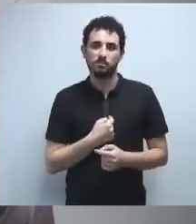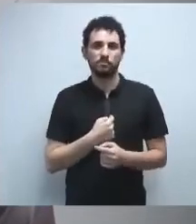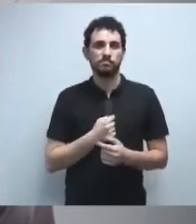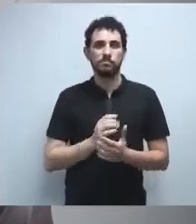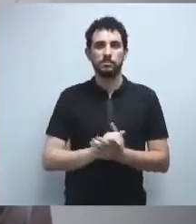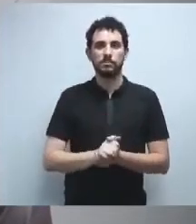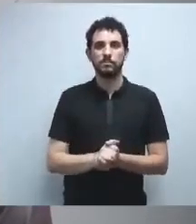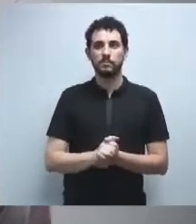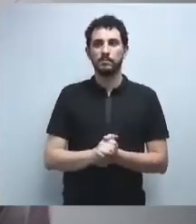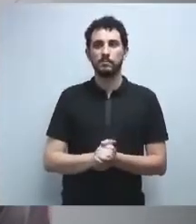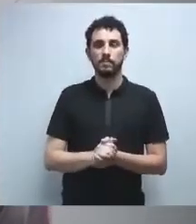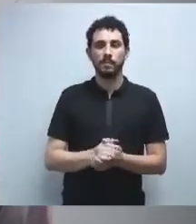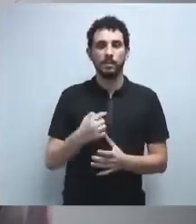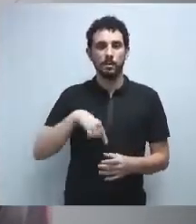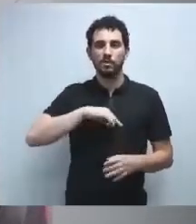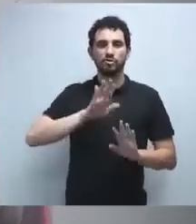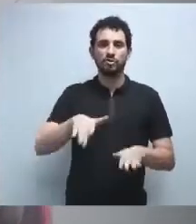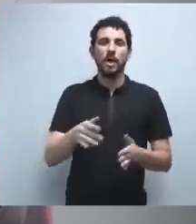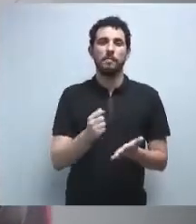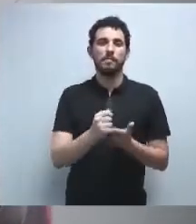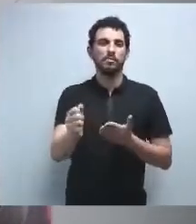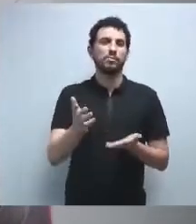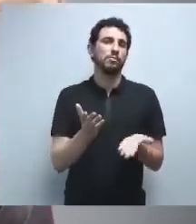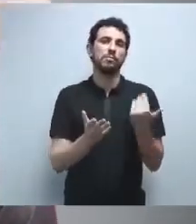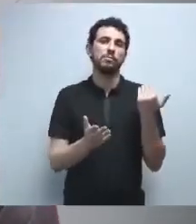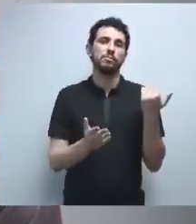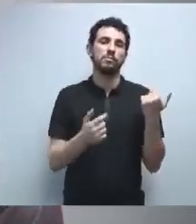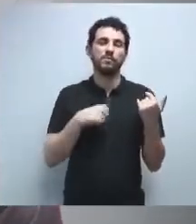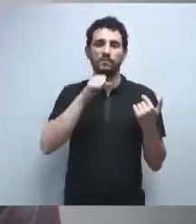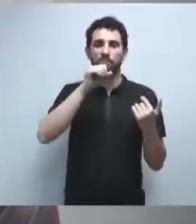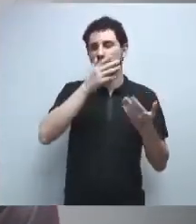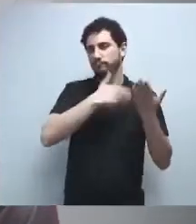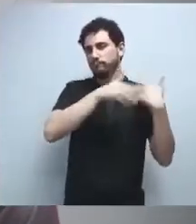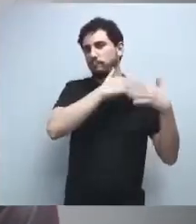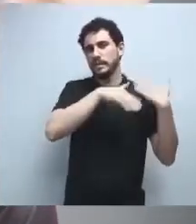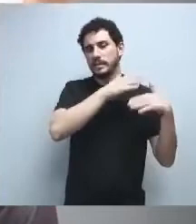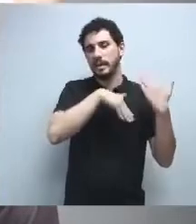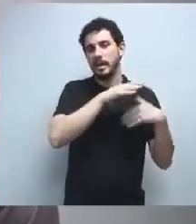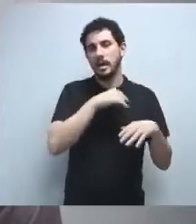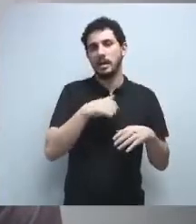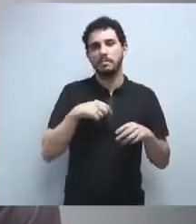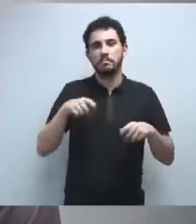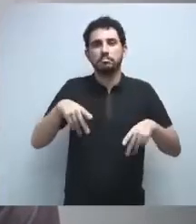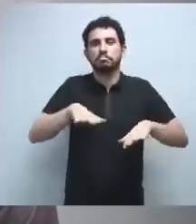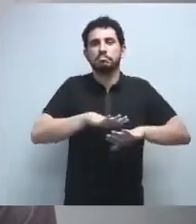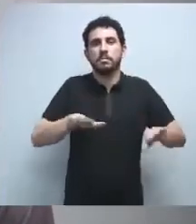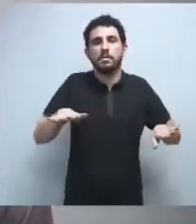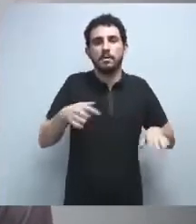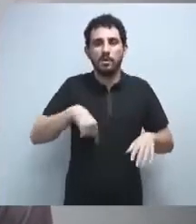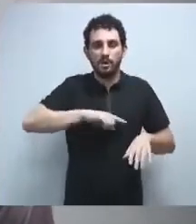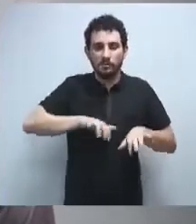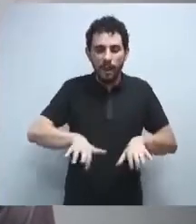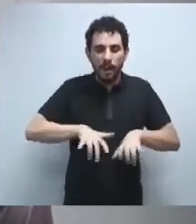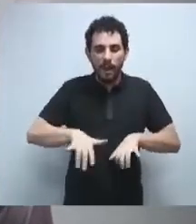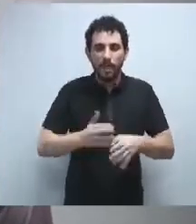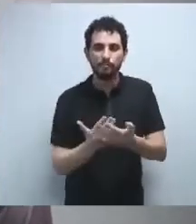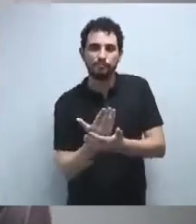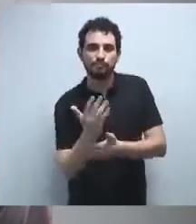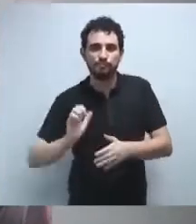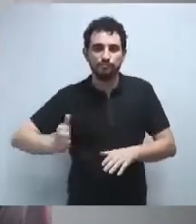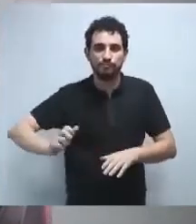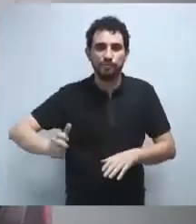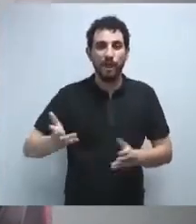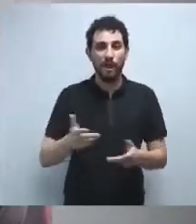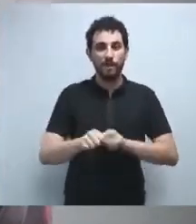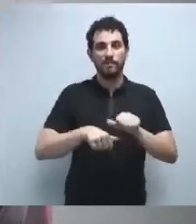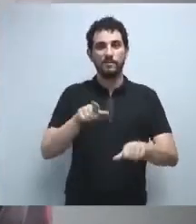nós já passamos nós somos passado nós somos a máquina de escrever vocês são os